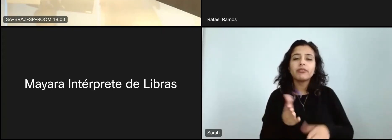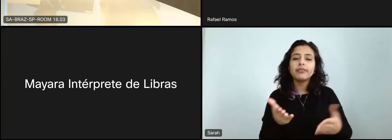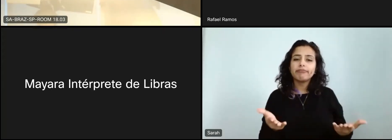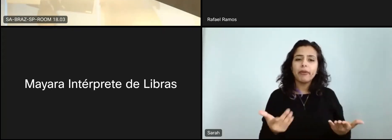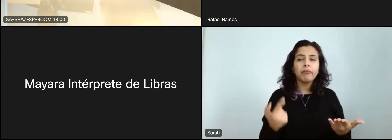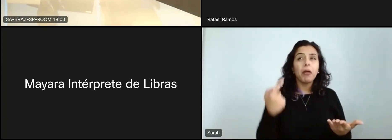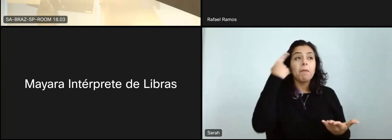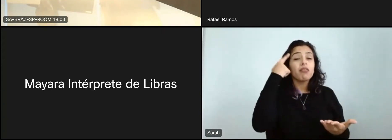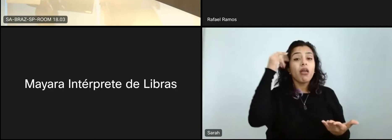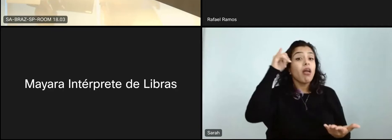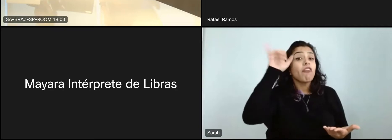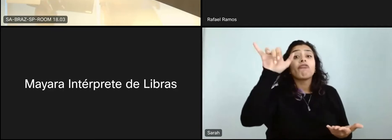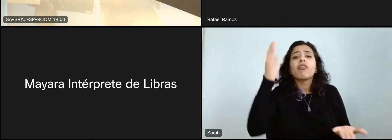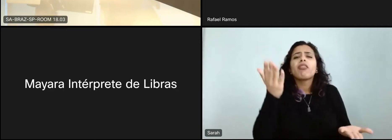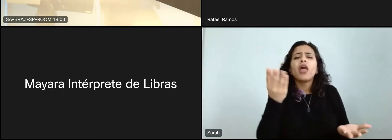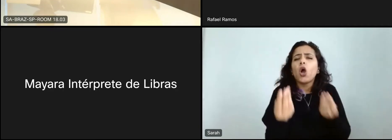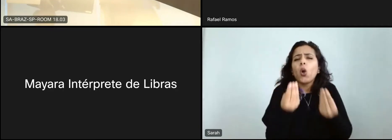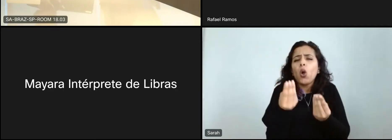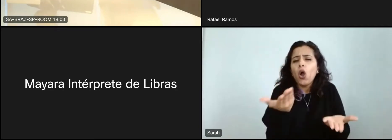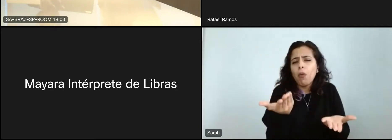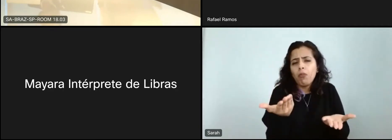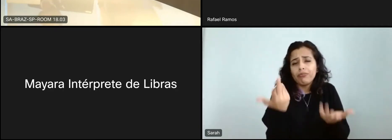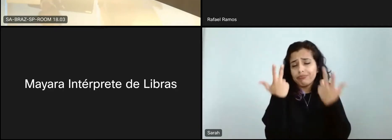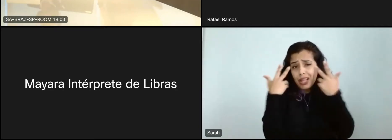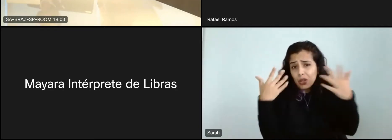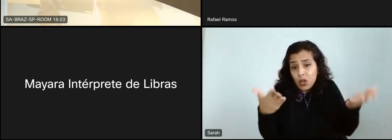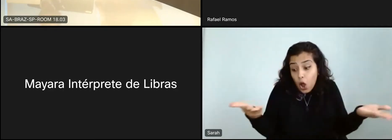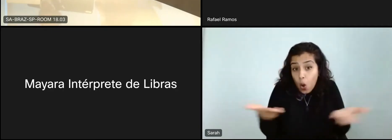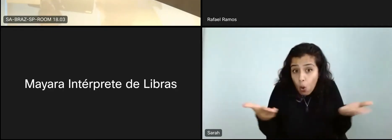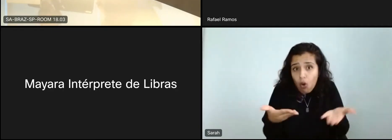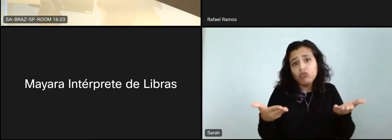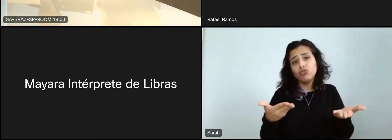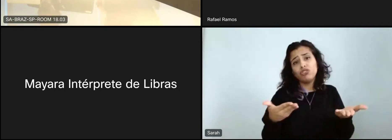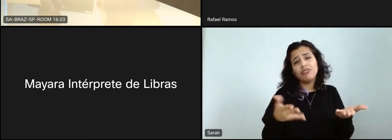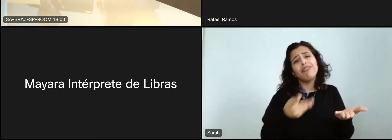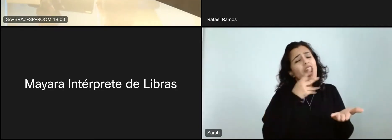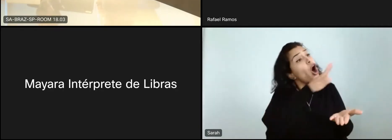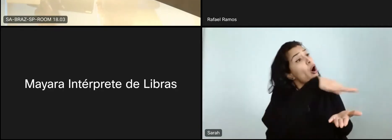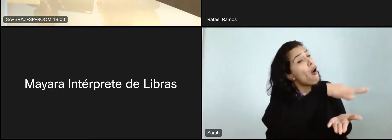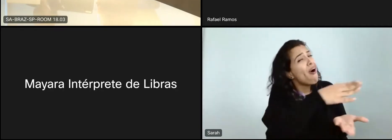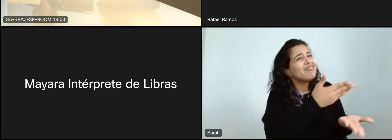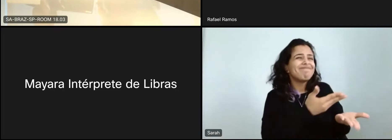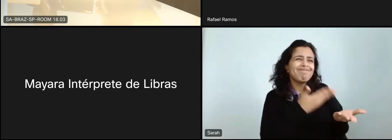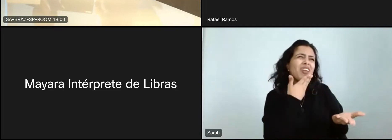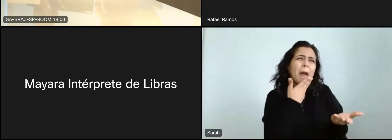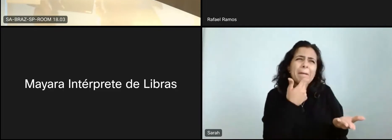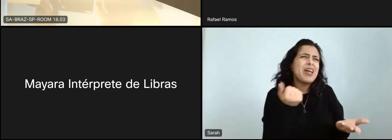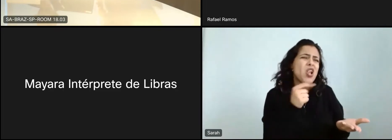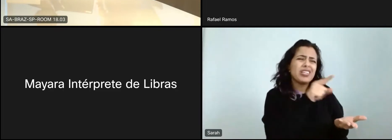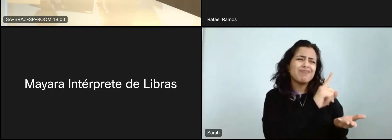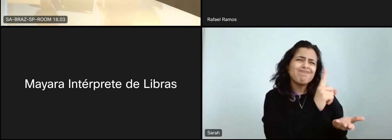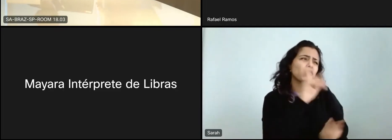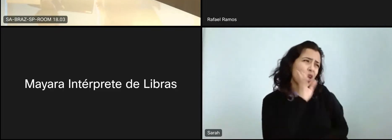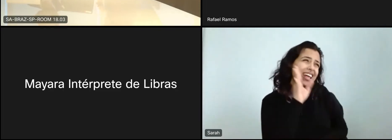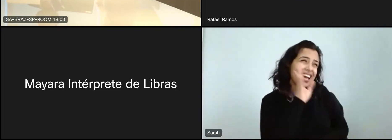presenciou alguma situação, eu acho que faz parte. Hoje a gente tem que falar, olha, não é bacana falar isso aqui. você não está sendo mal educado com isso, você não